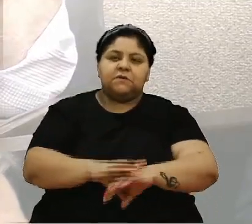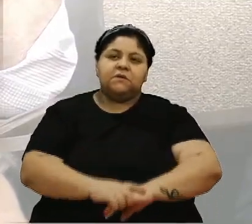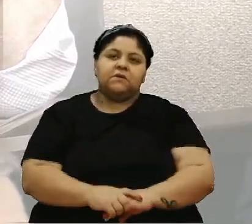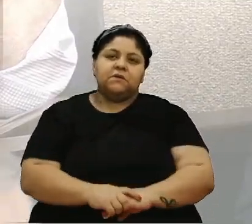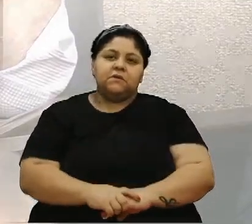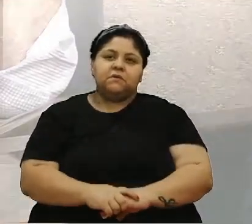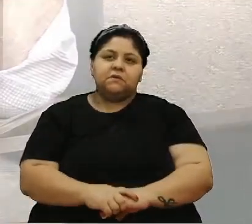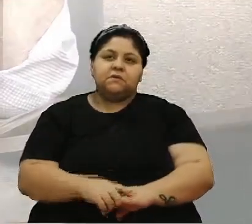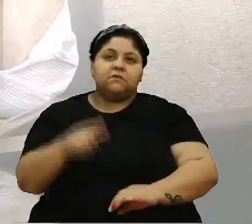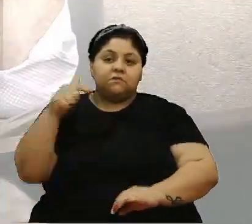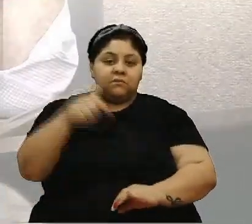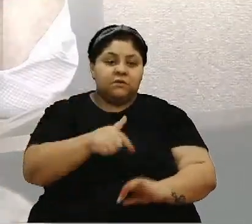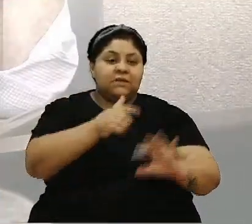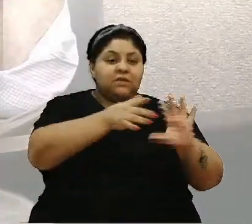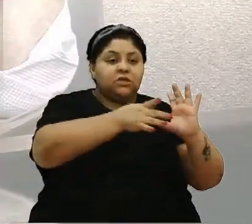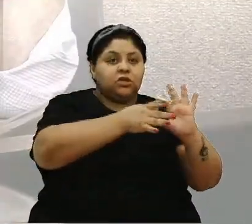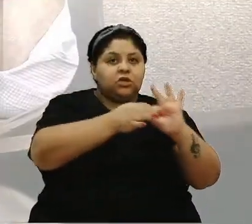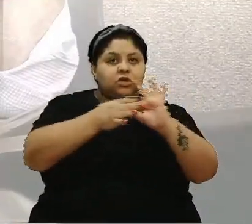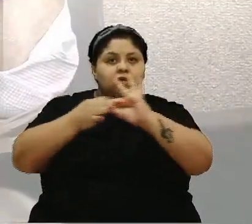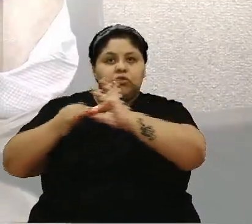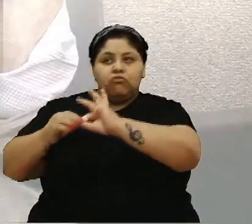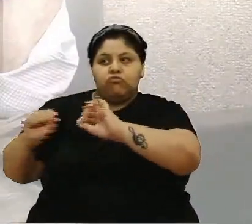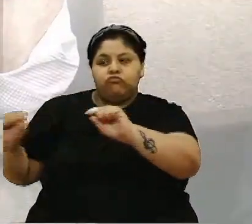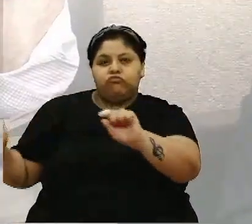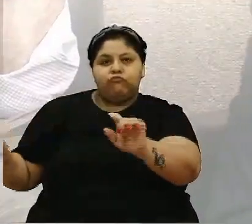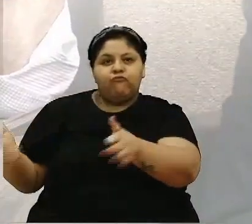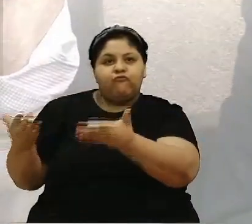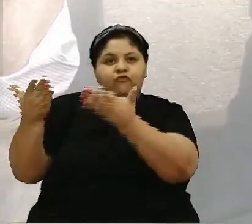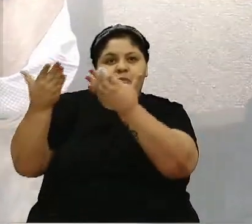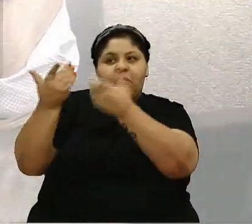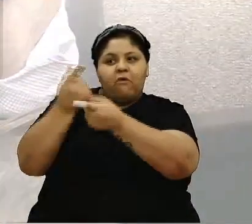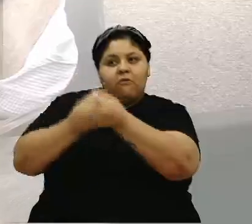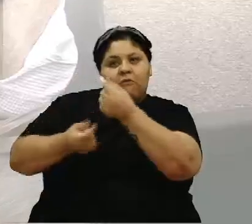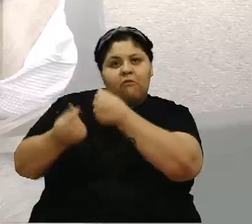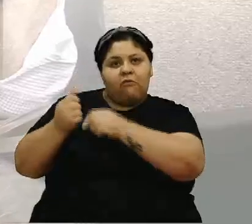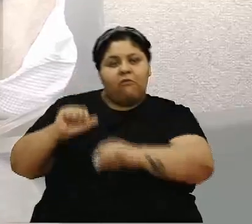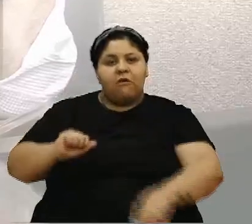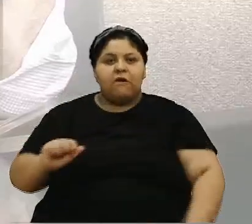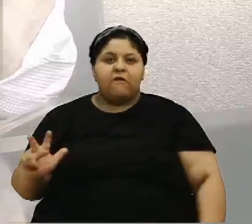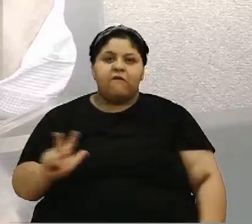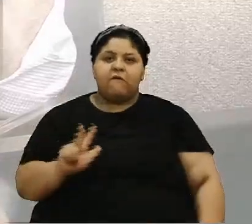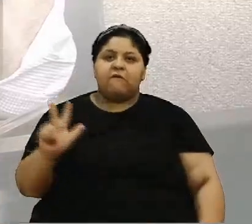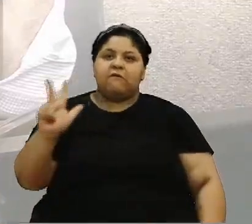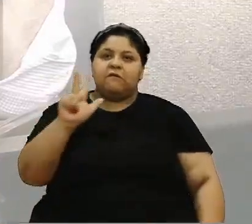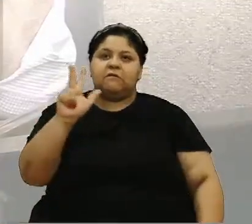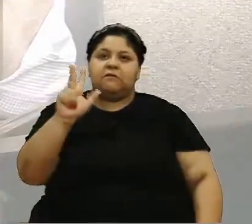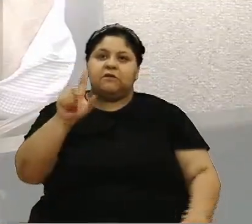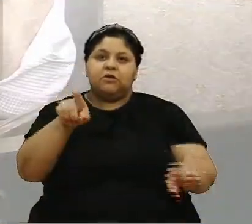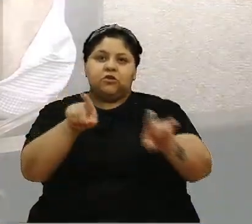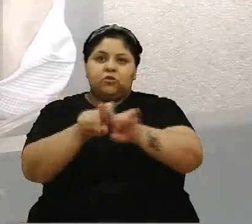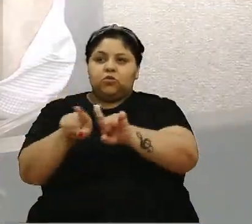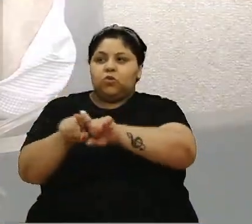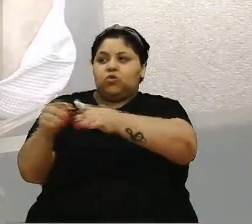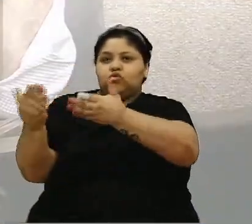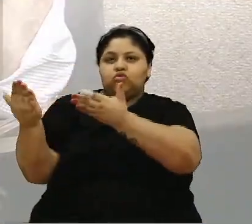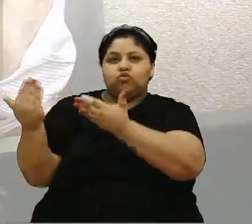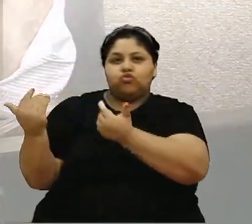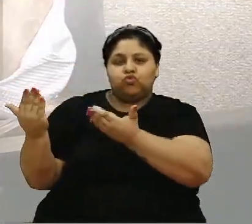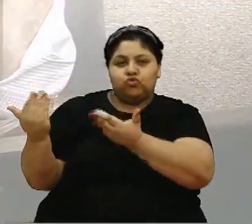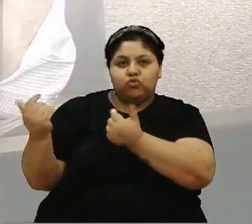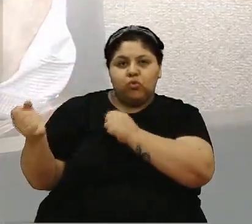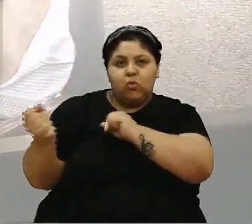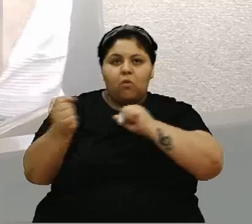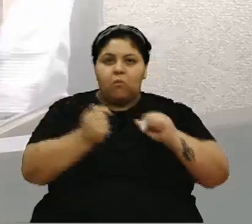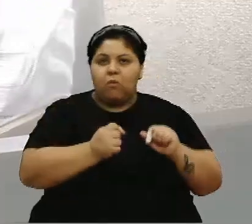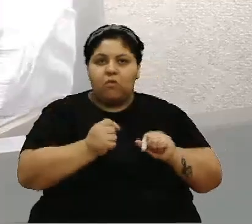que nesse contexto fomenta a economia, valoriza também aos nossos jovens para que eles